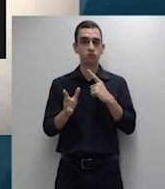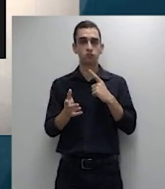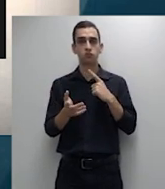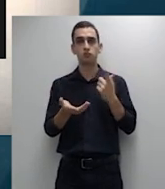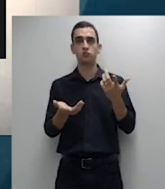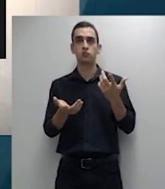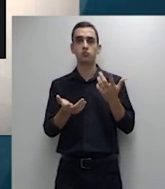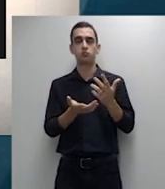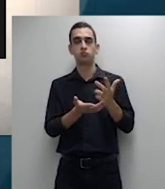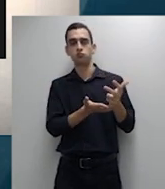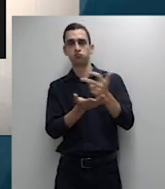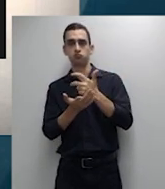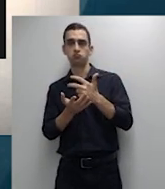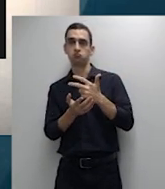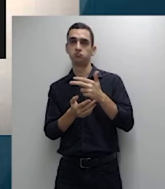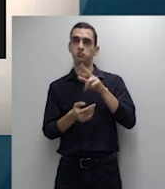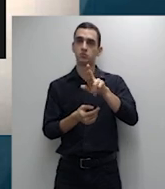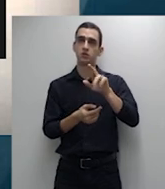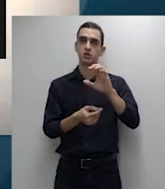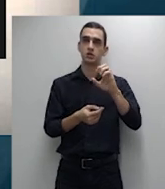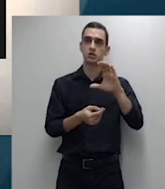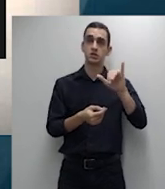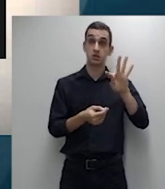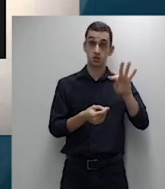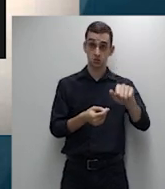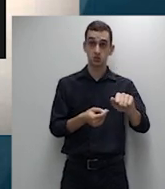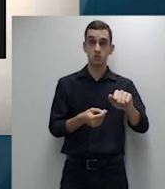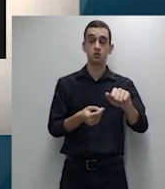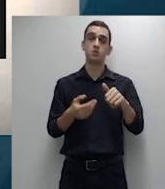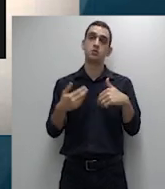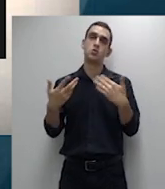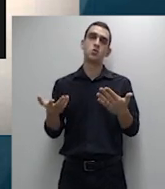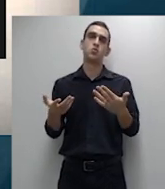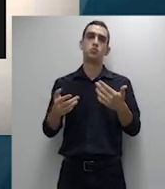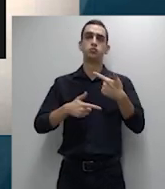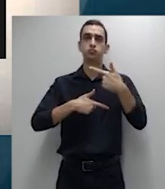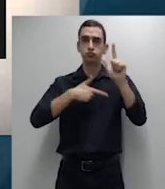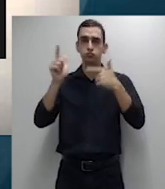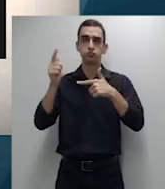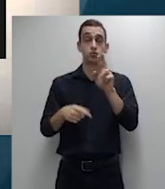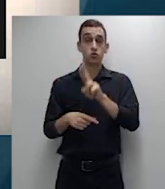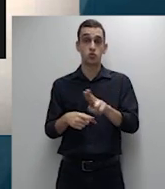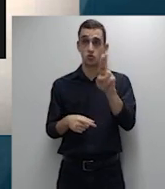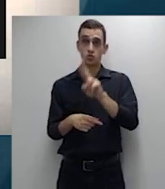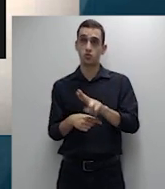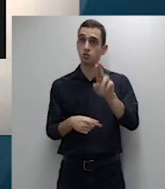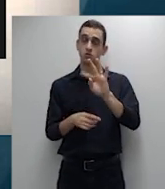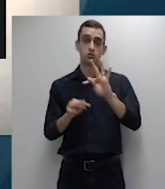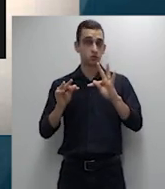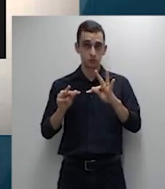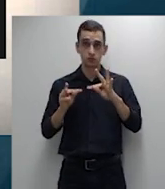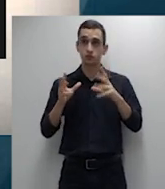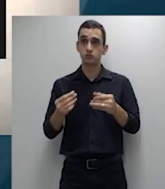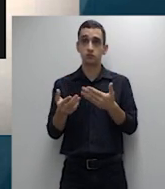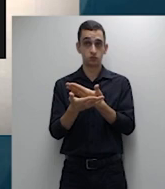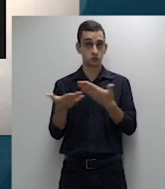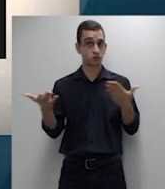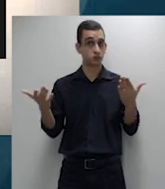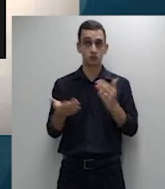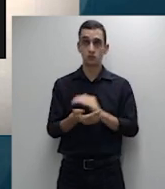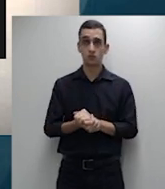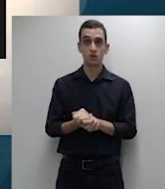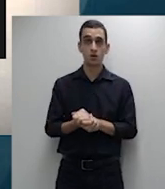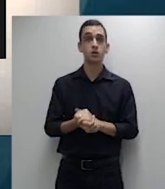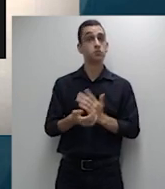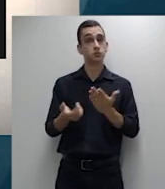receitas alternativas não fala de uso Que faz domingo e vale para todas as concessões portanto a